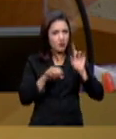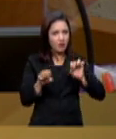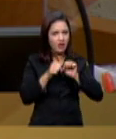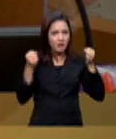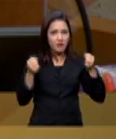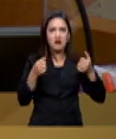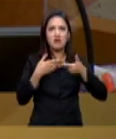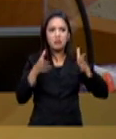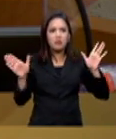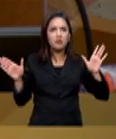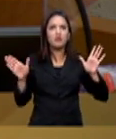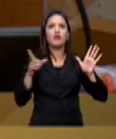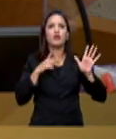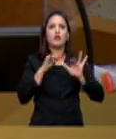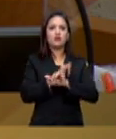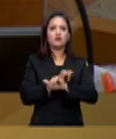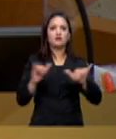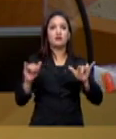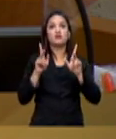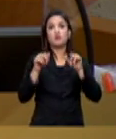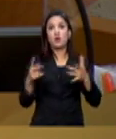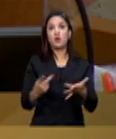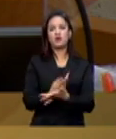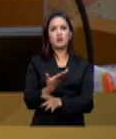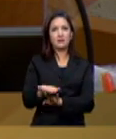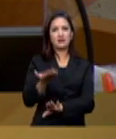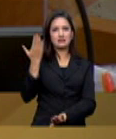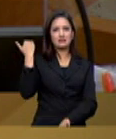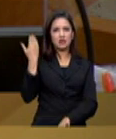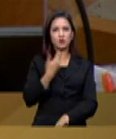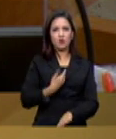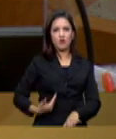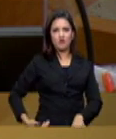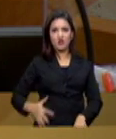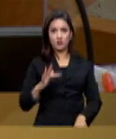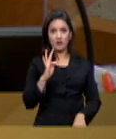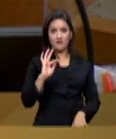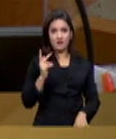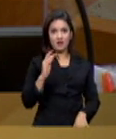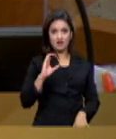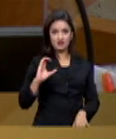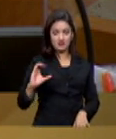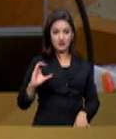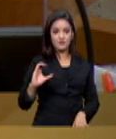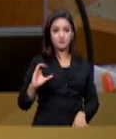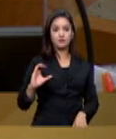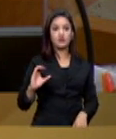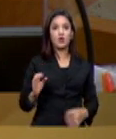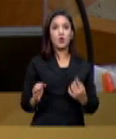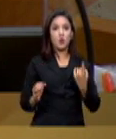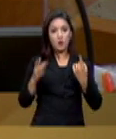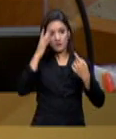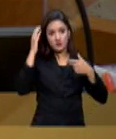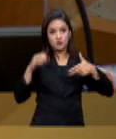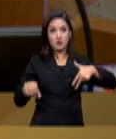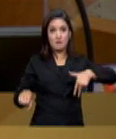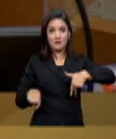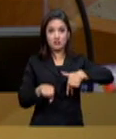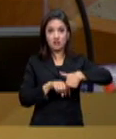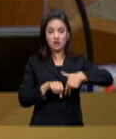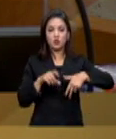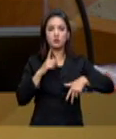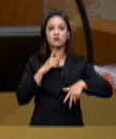grande repercussão no governo Fernando Henrique Cardoso, em que um embaixador